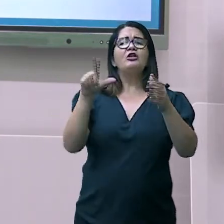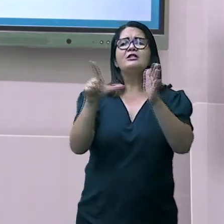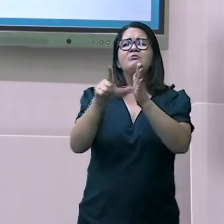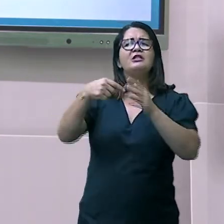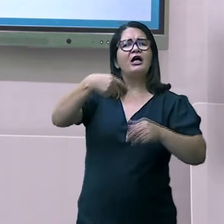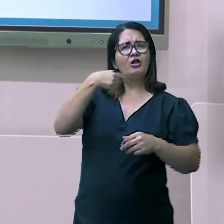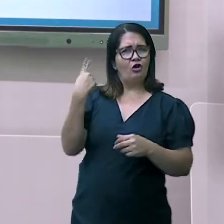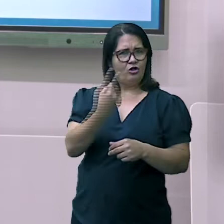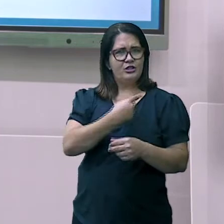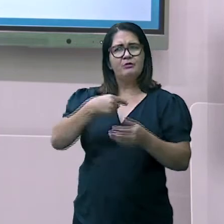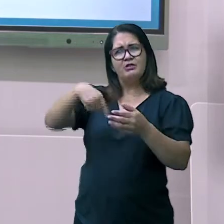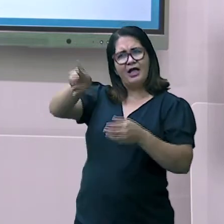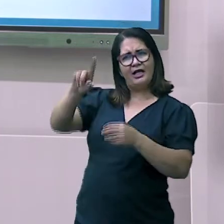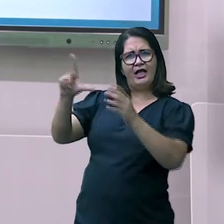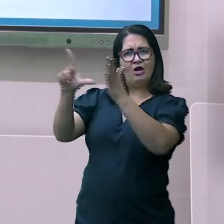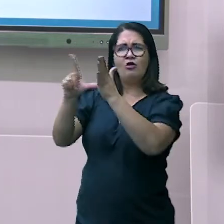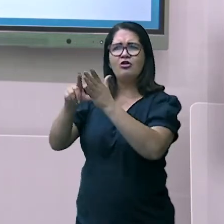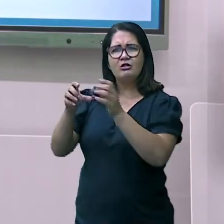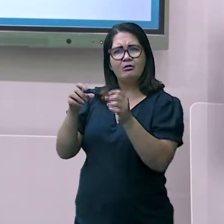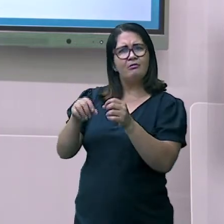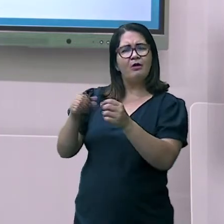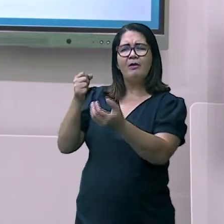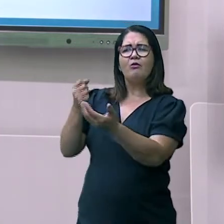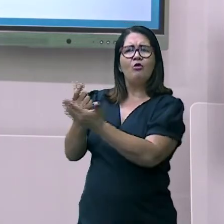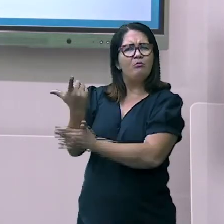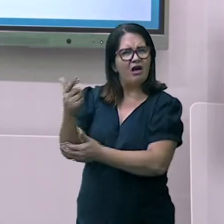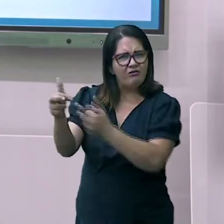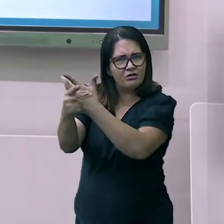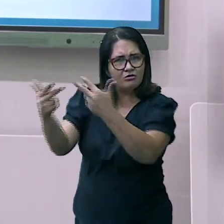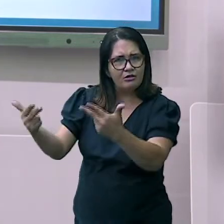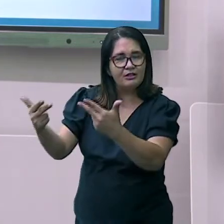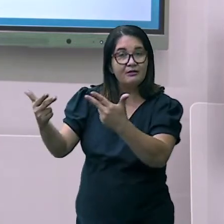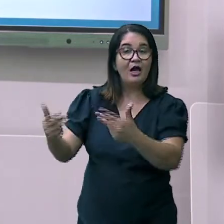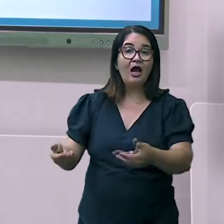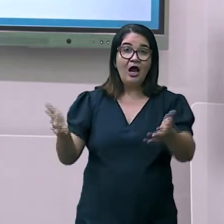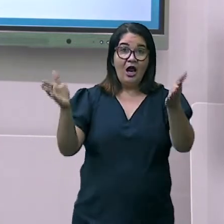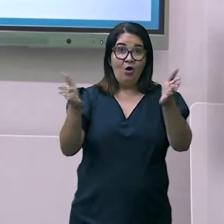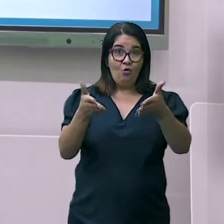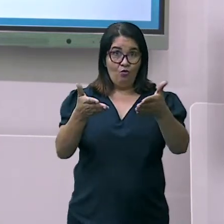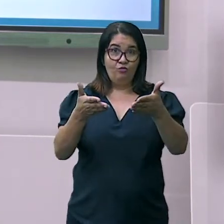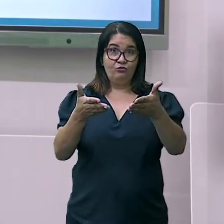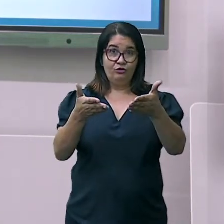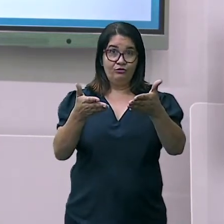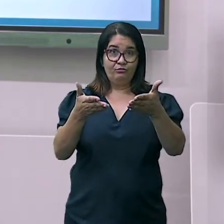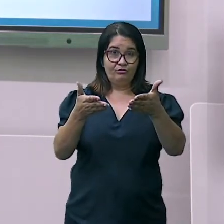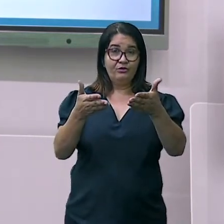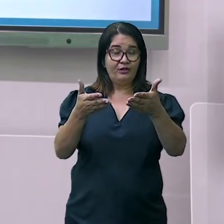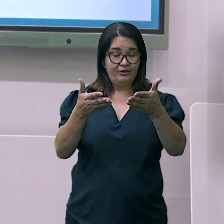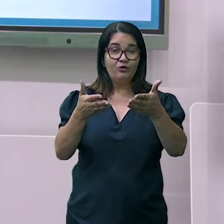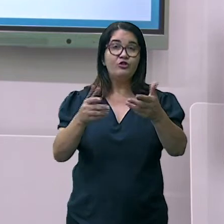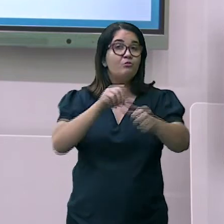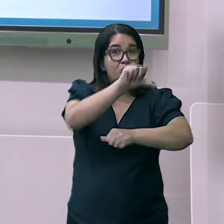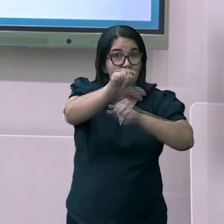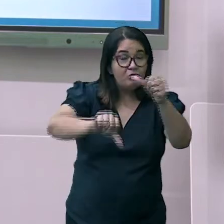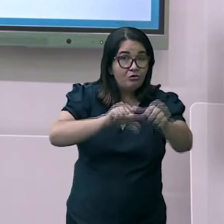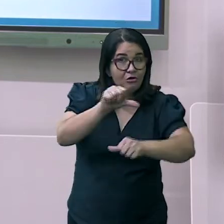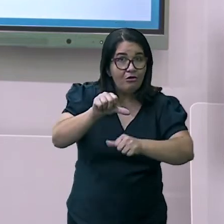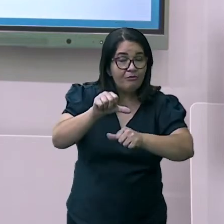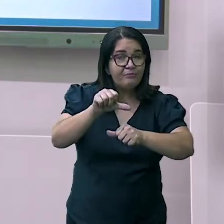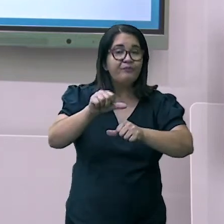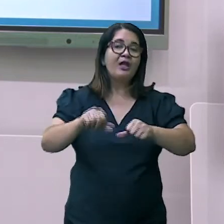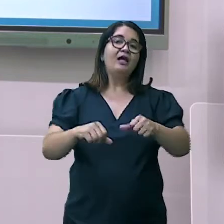e programadores? Essas profissões estão interligadas? Não,